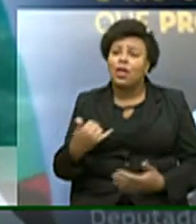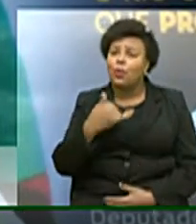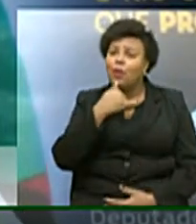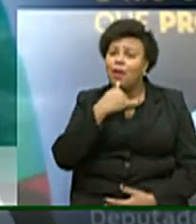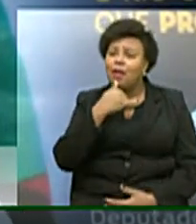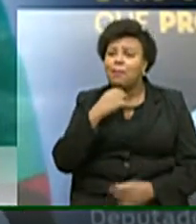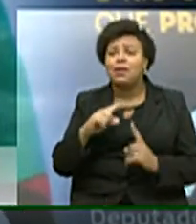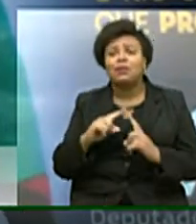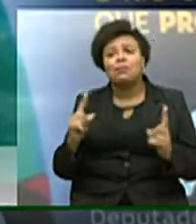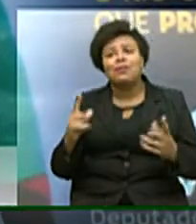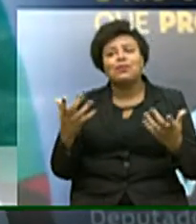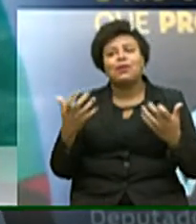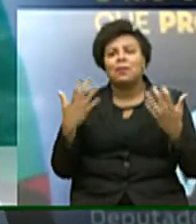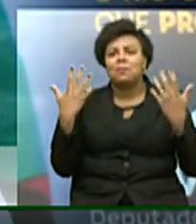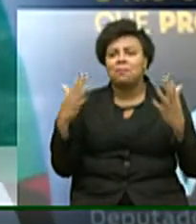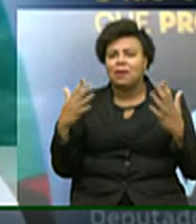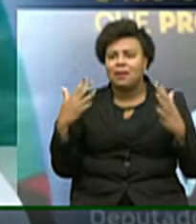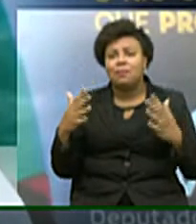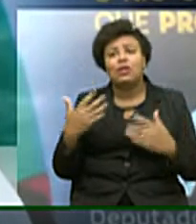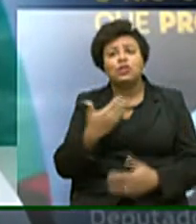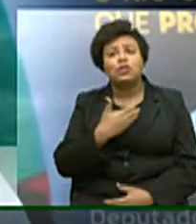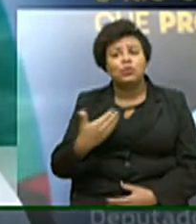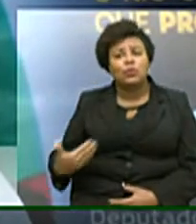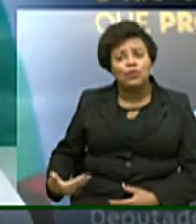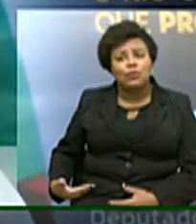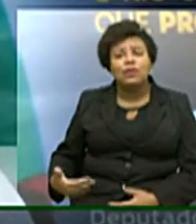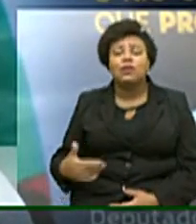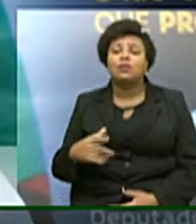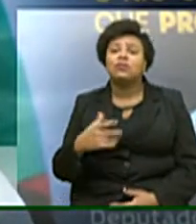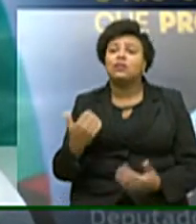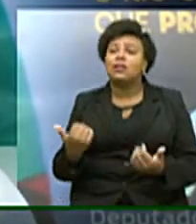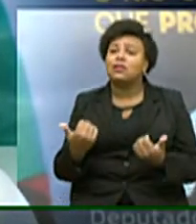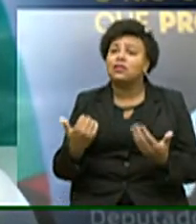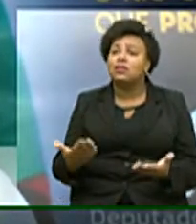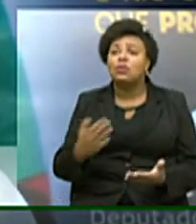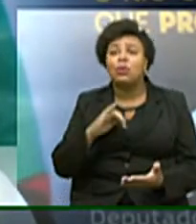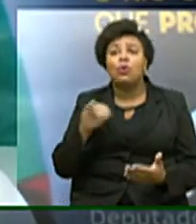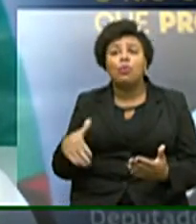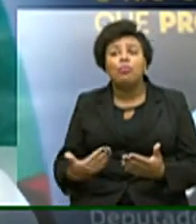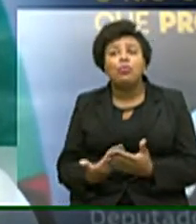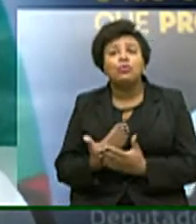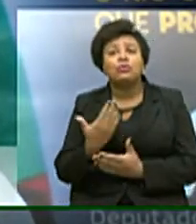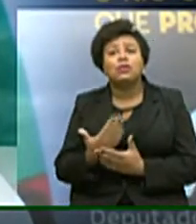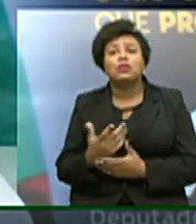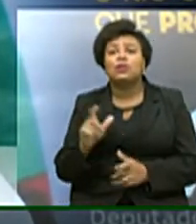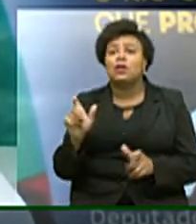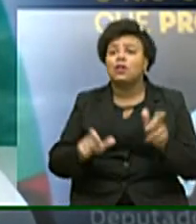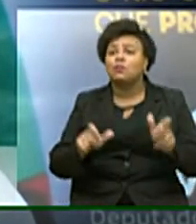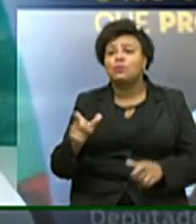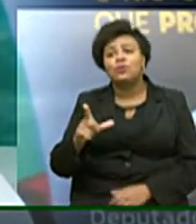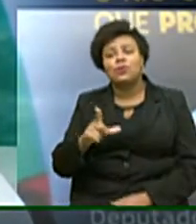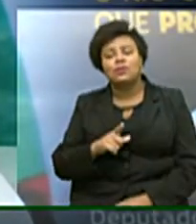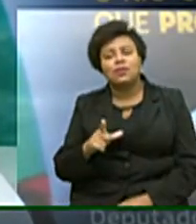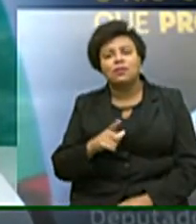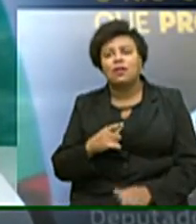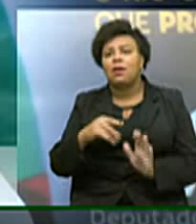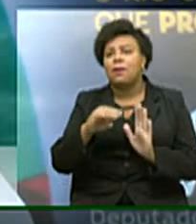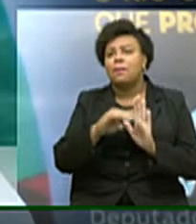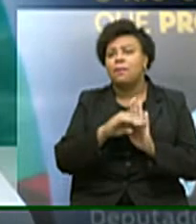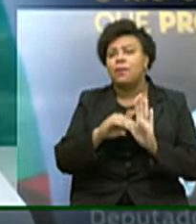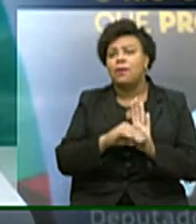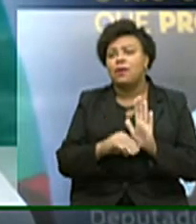quero aqui parabenizar o Poder Executivo Estadual por estar dando a oportunidade às pessoas de ter um programa